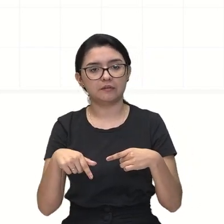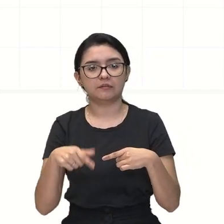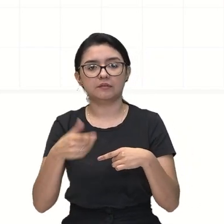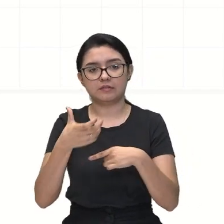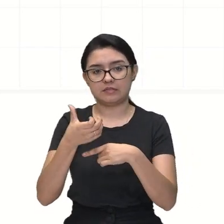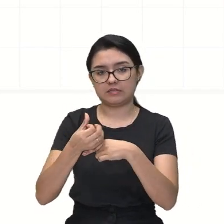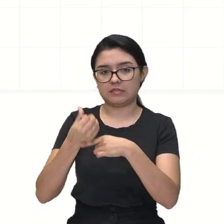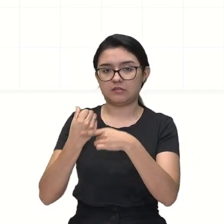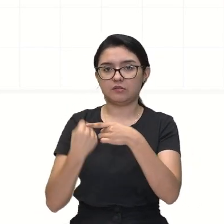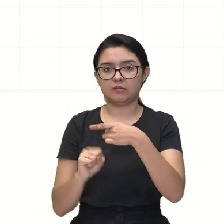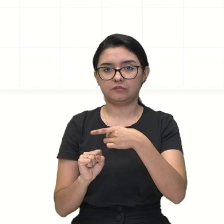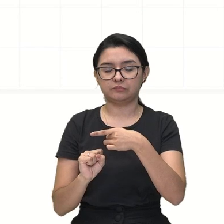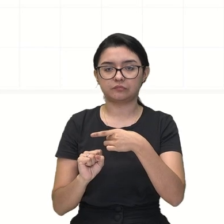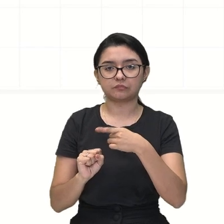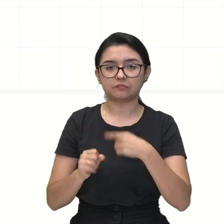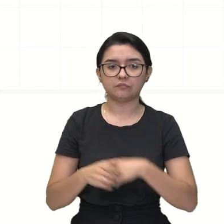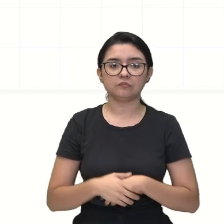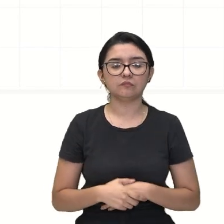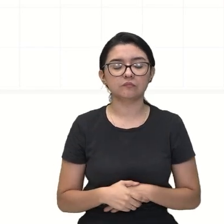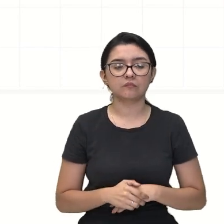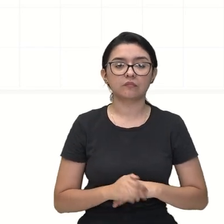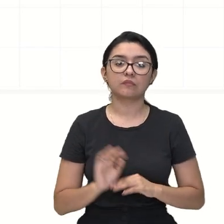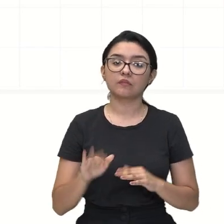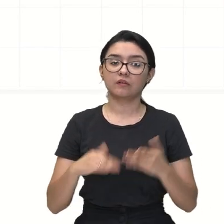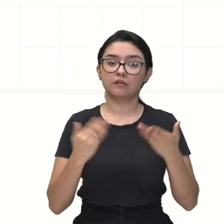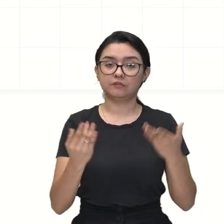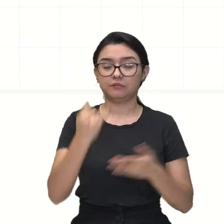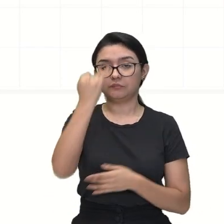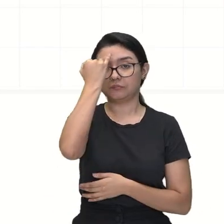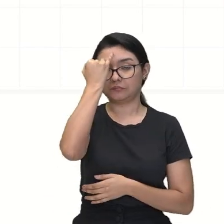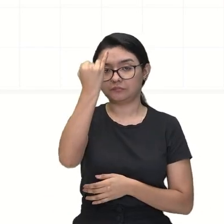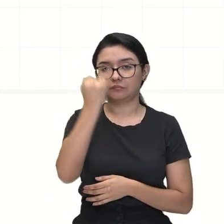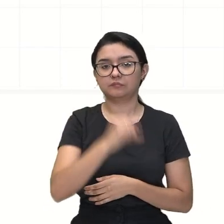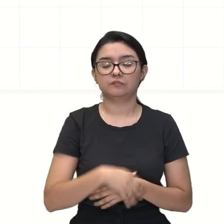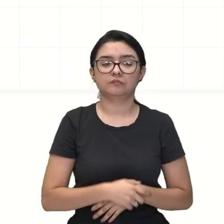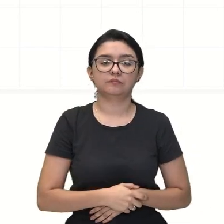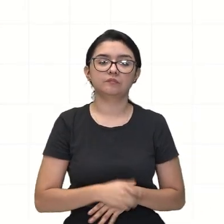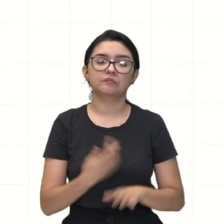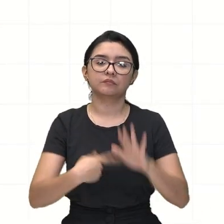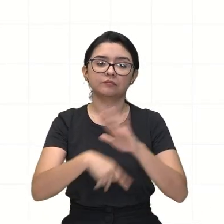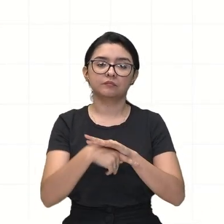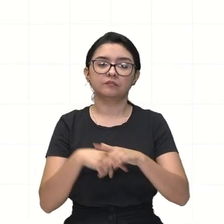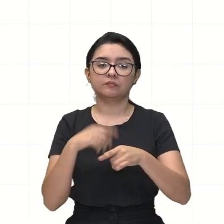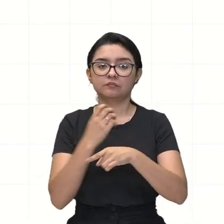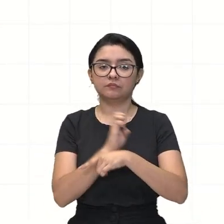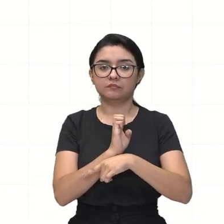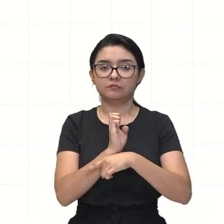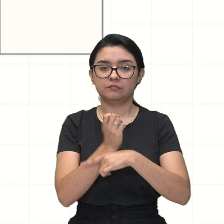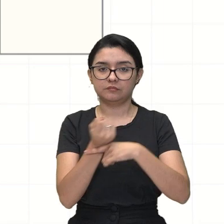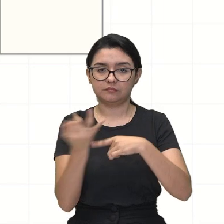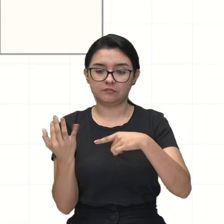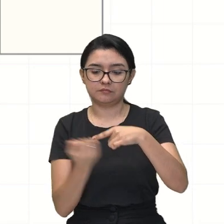a 6/8. Então, essa é a ideia de frações equivalentes.